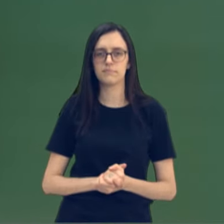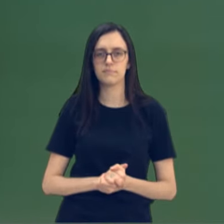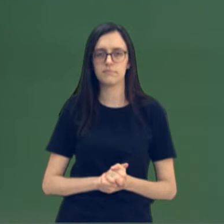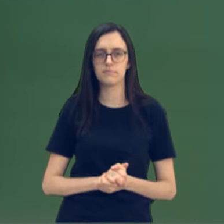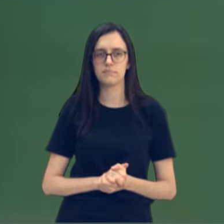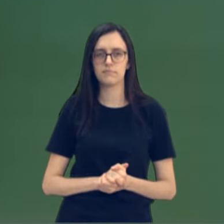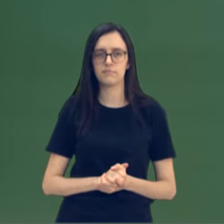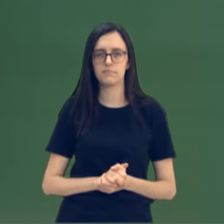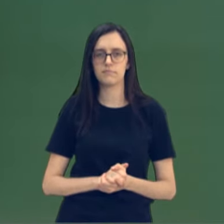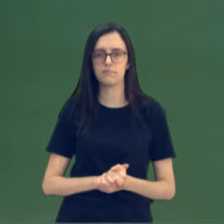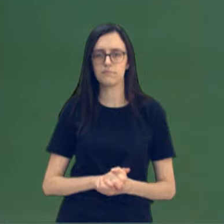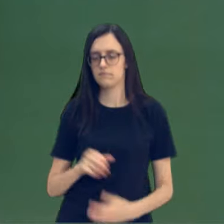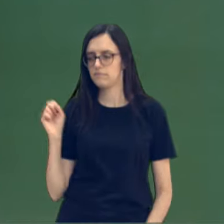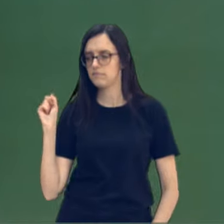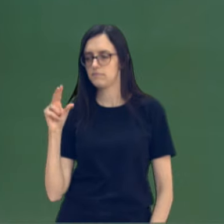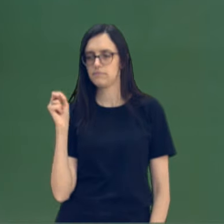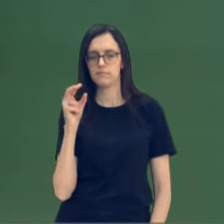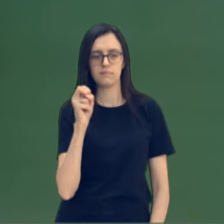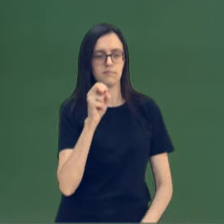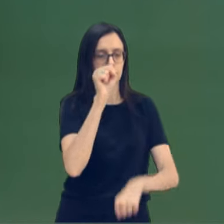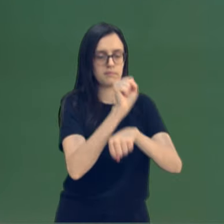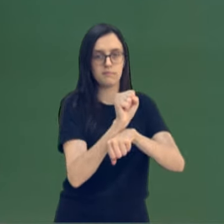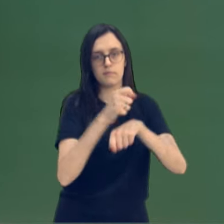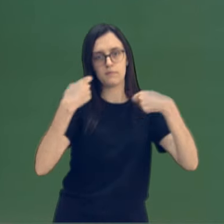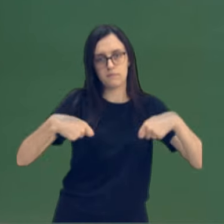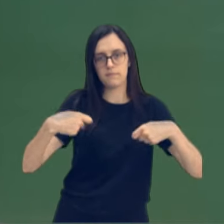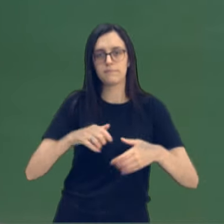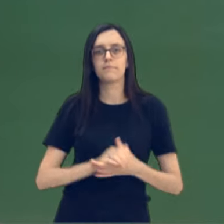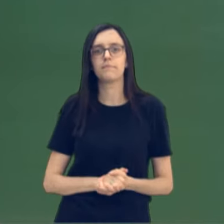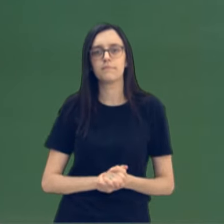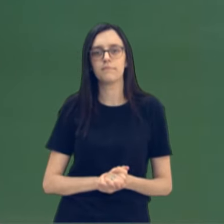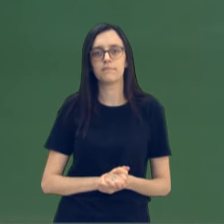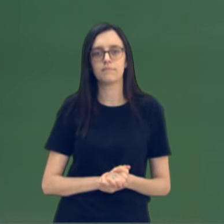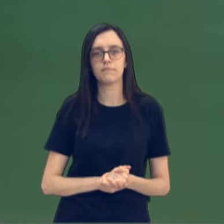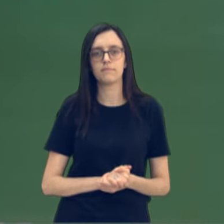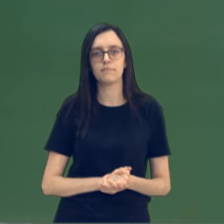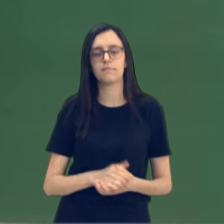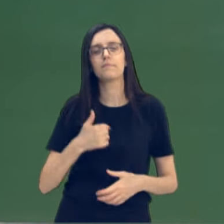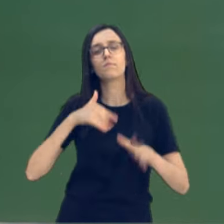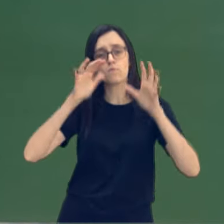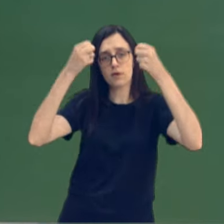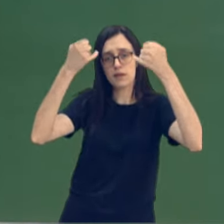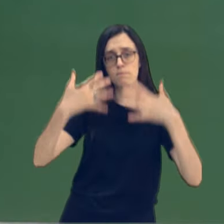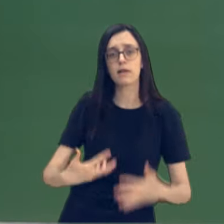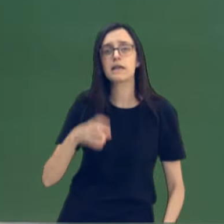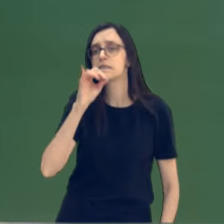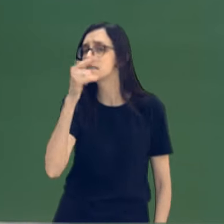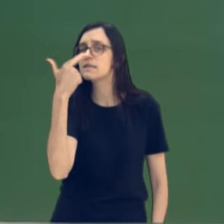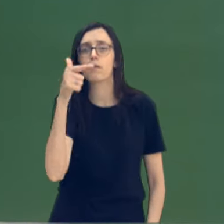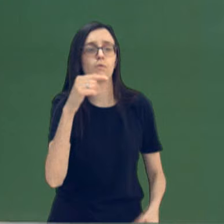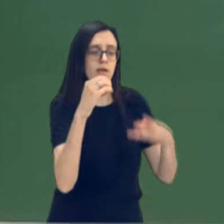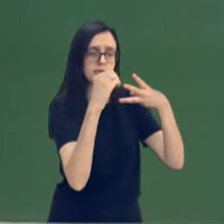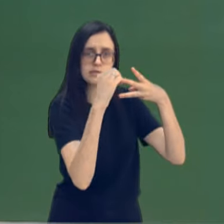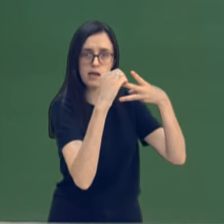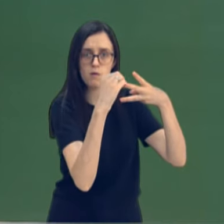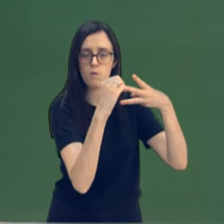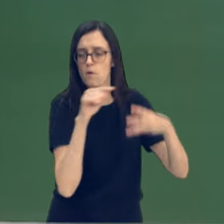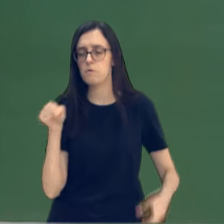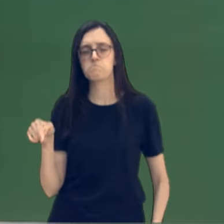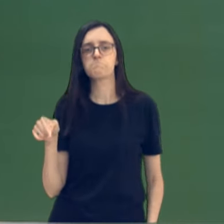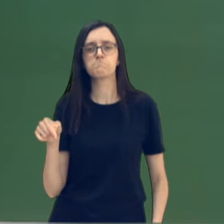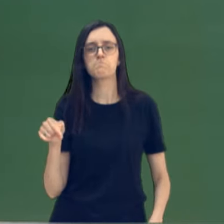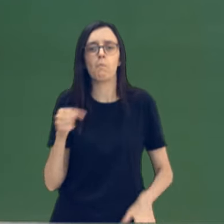Parasitar células, ele precisa. Certo? Ausência de metabolismo próprio. Como eu disse, sem uma célula, ele é inerte,